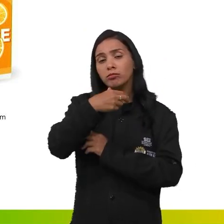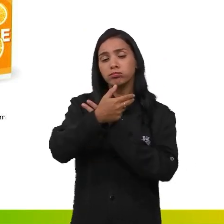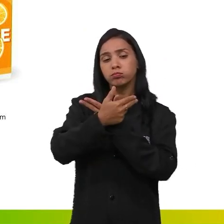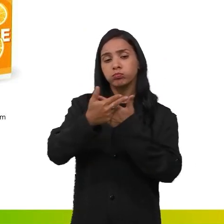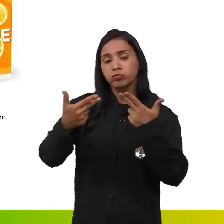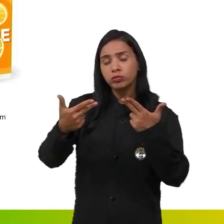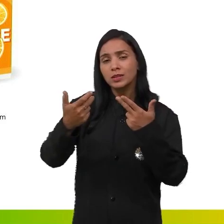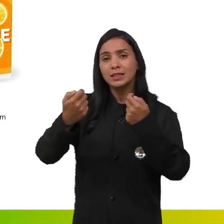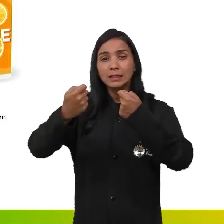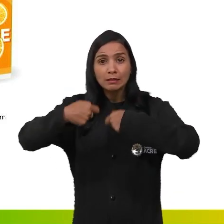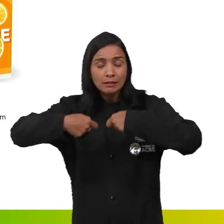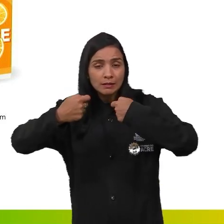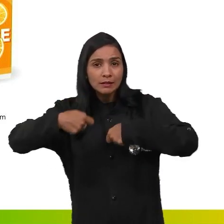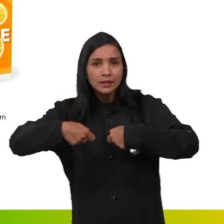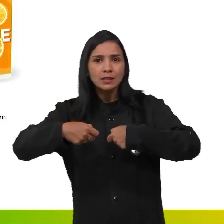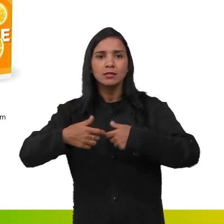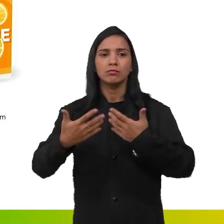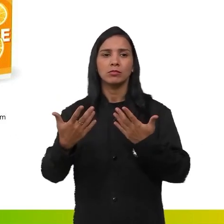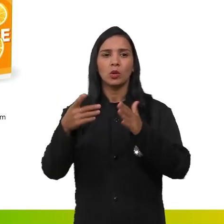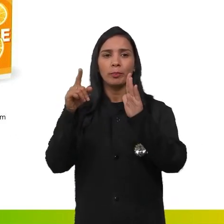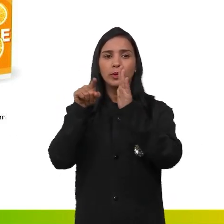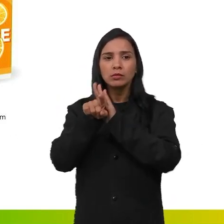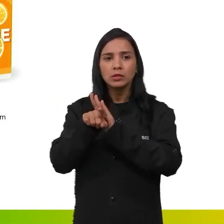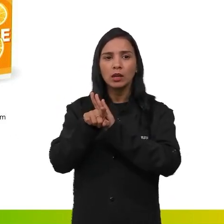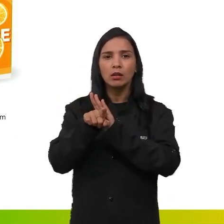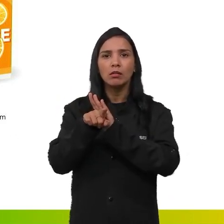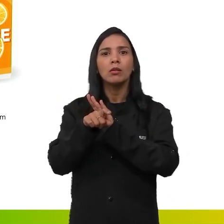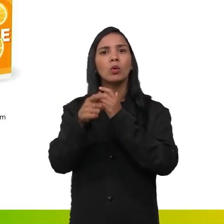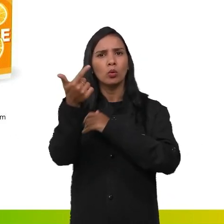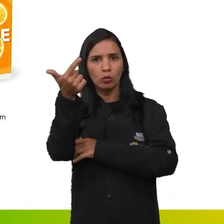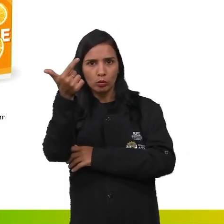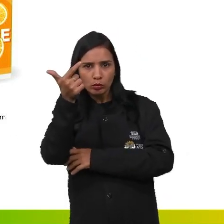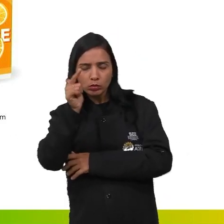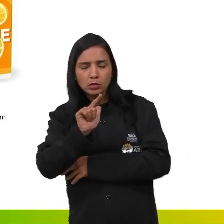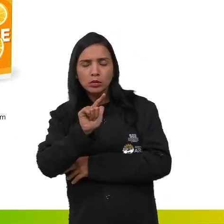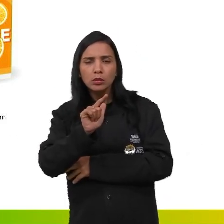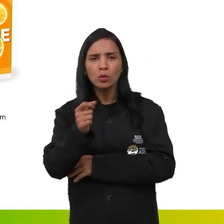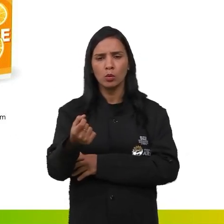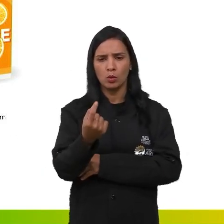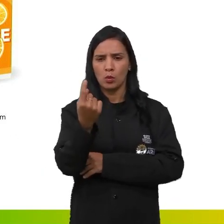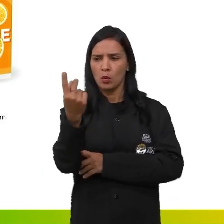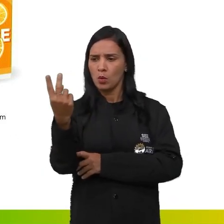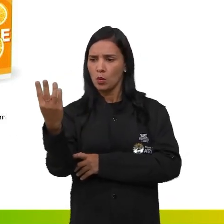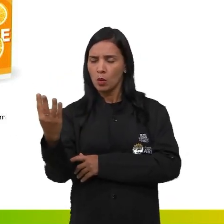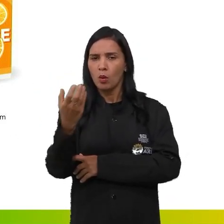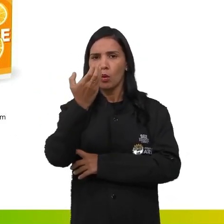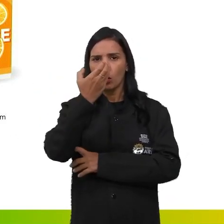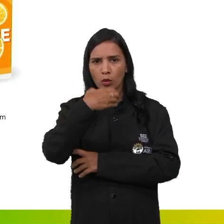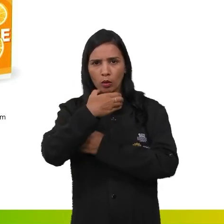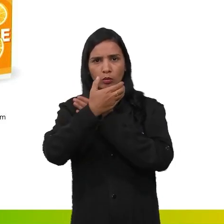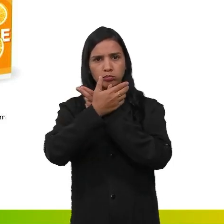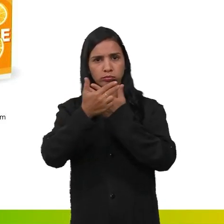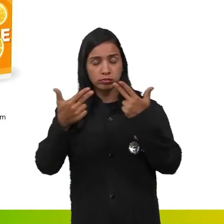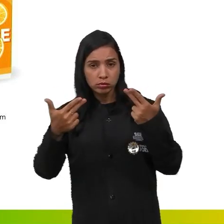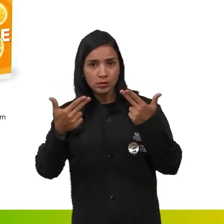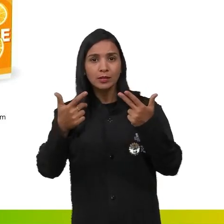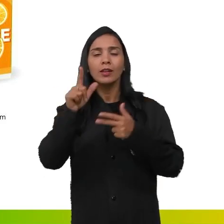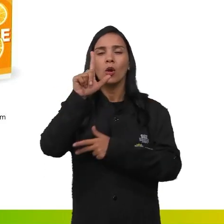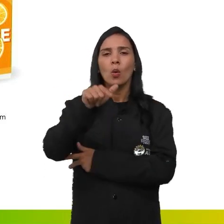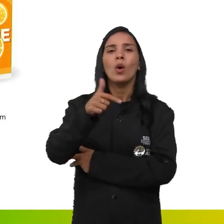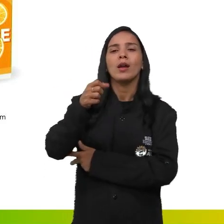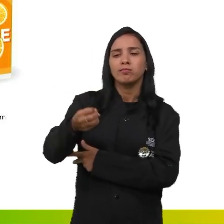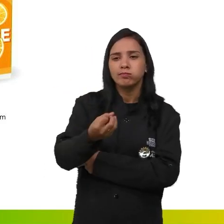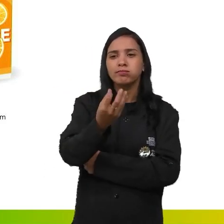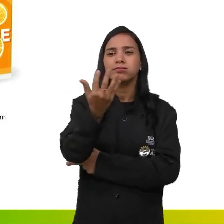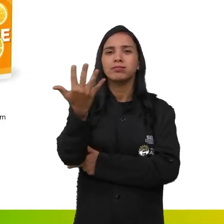do we need? Então, se você consegue contar as maçãs, nesse caso nós podemos, ela é algo